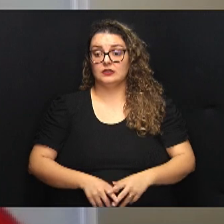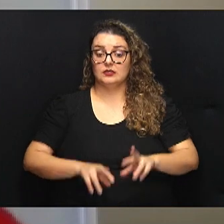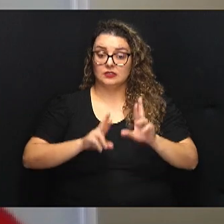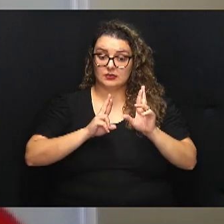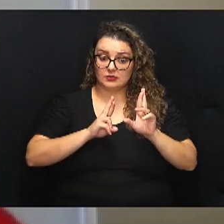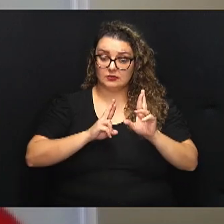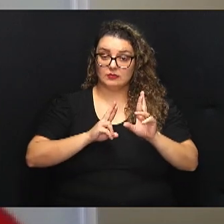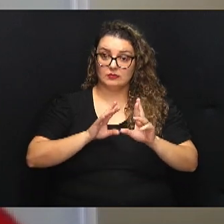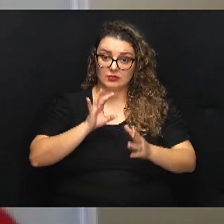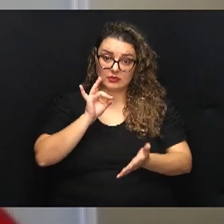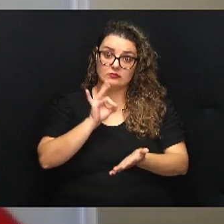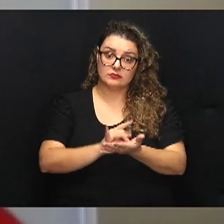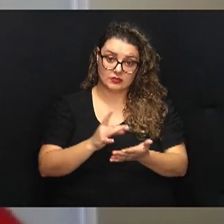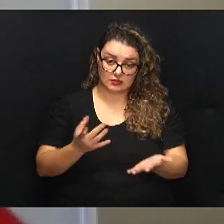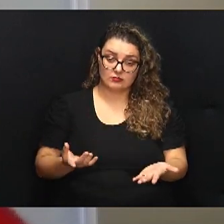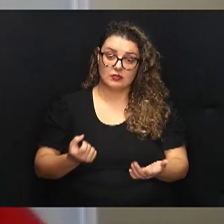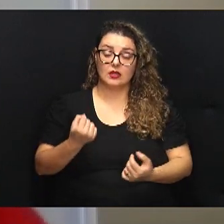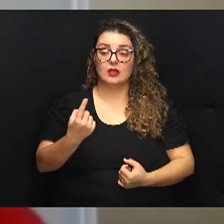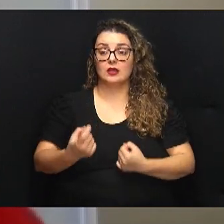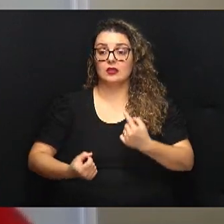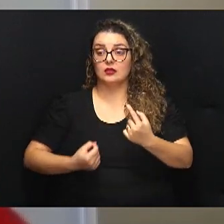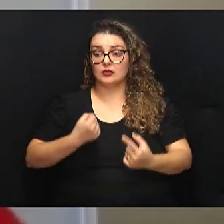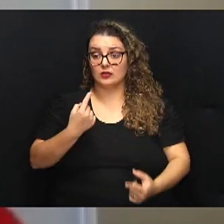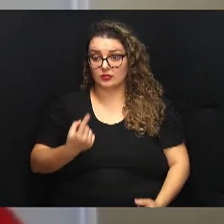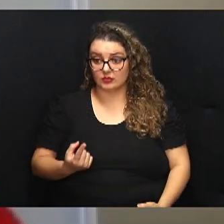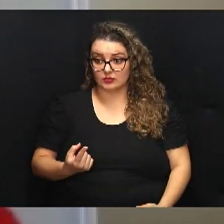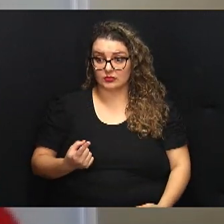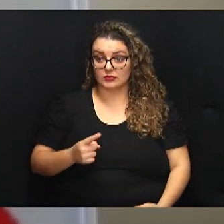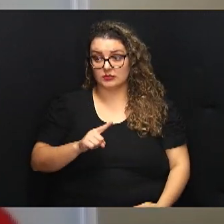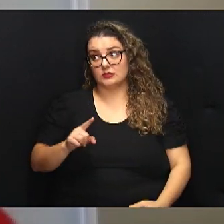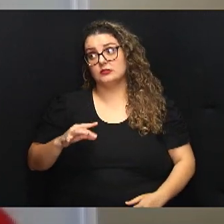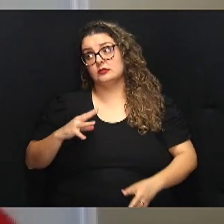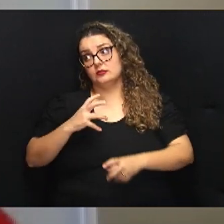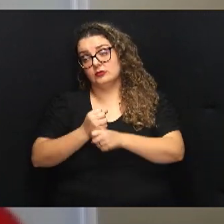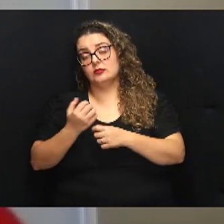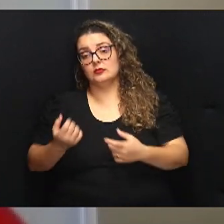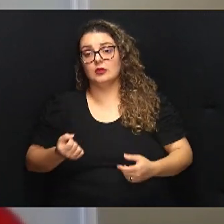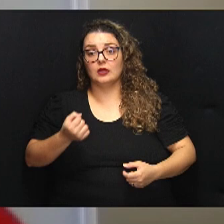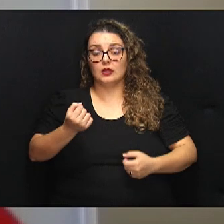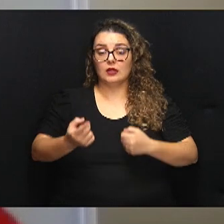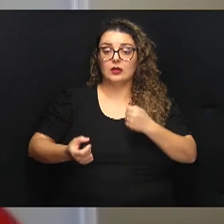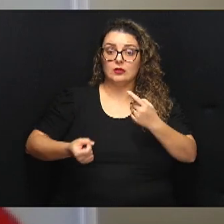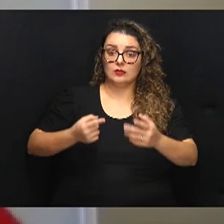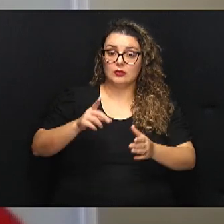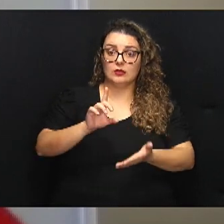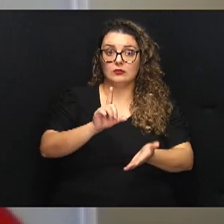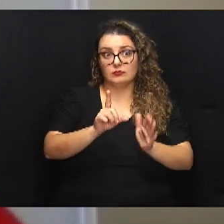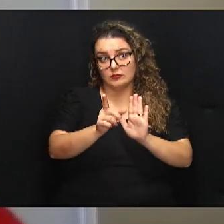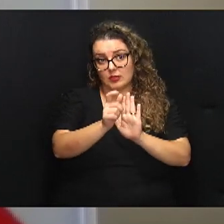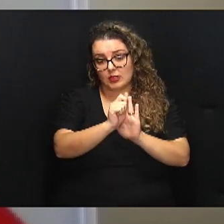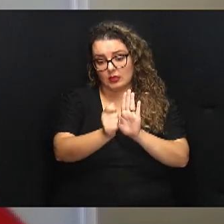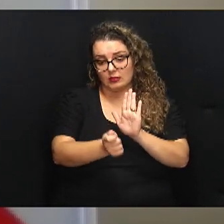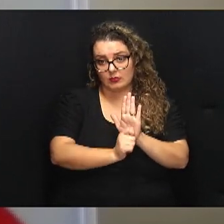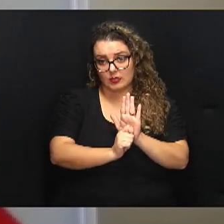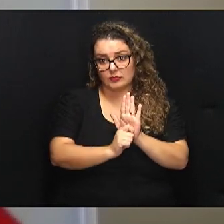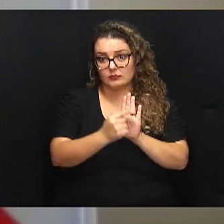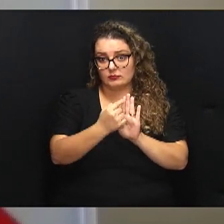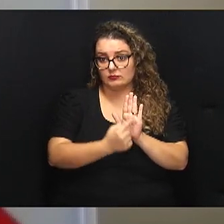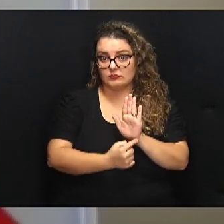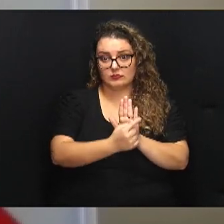espero honestamente que alguns, se não todo, mas que alguns artigos sejam vetados, não